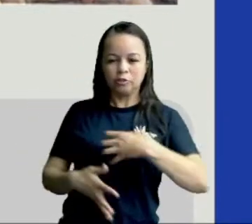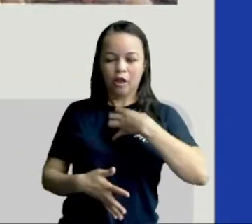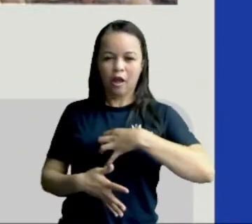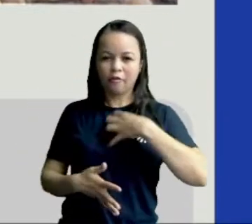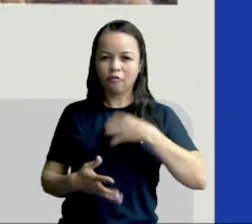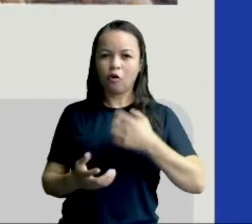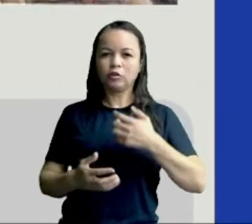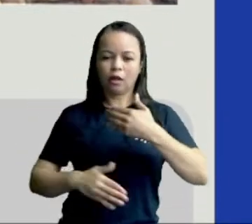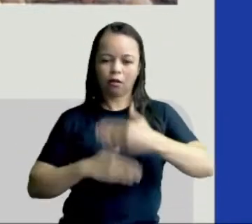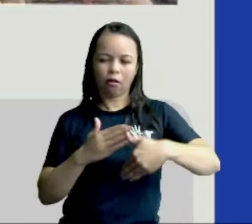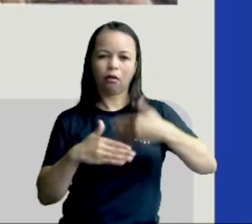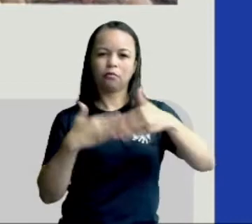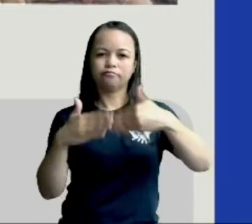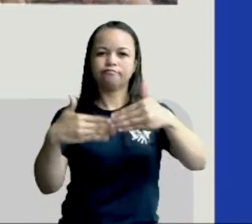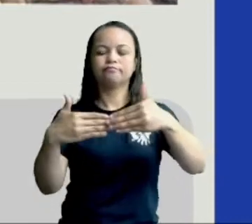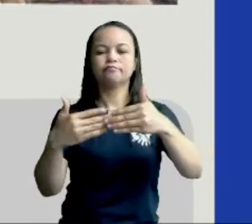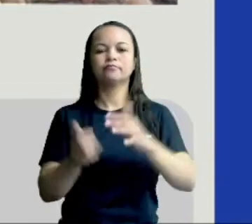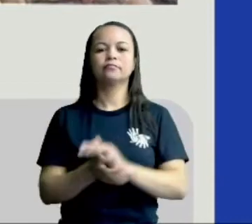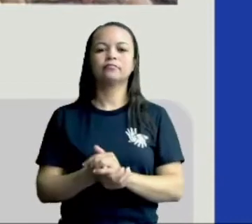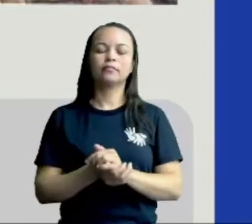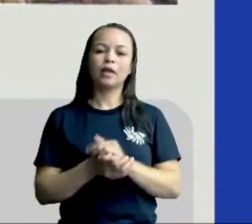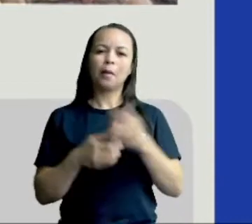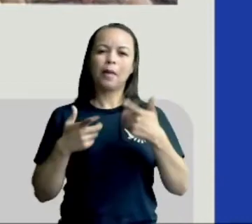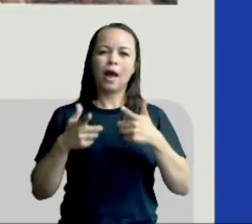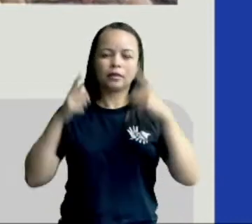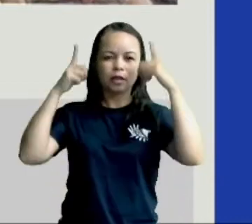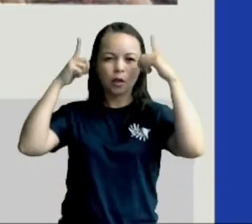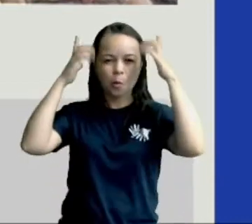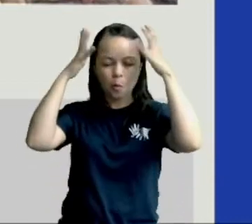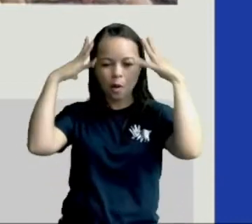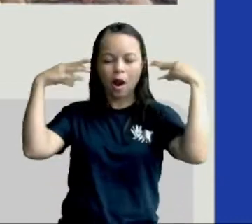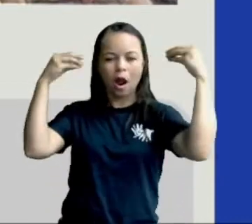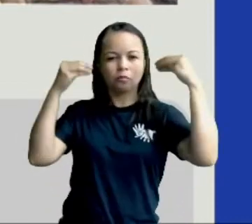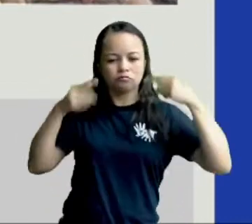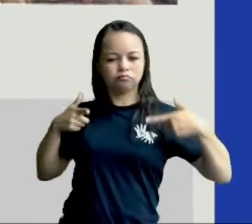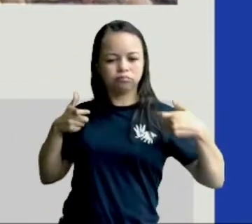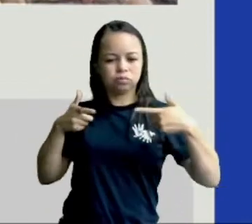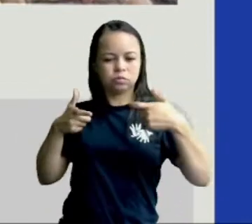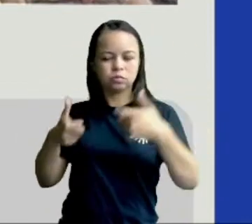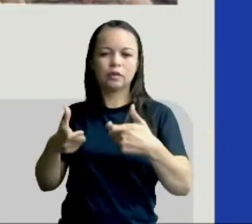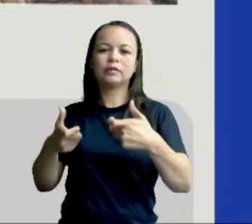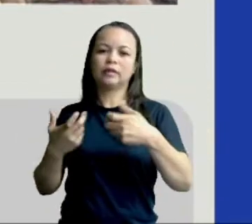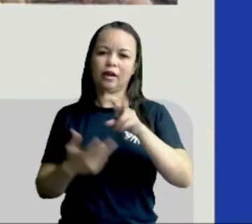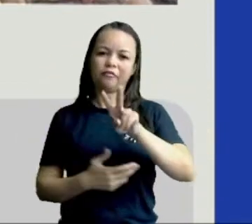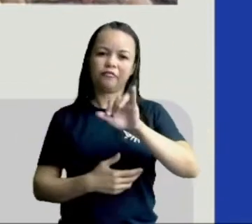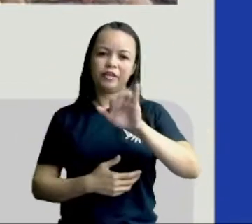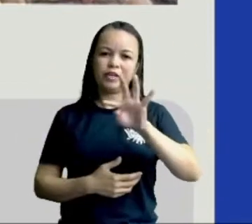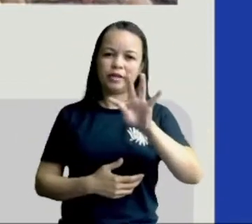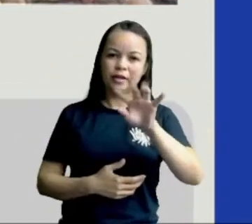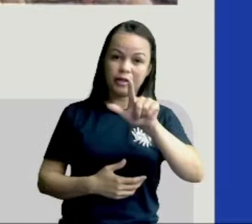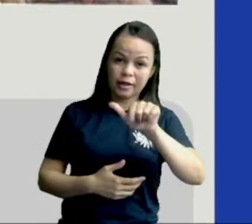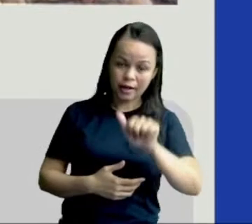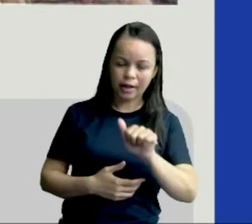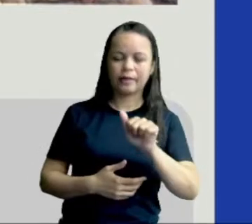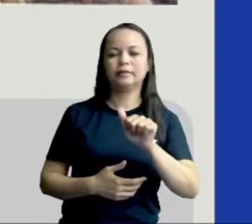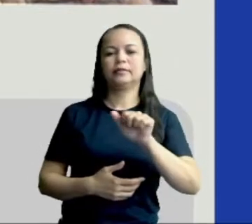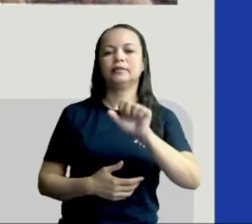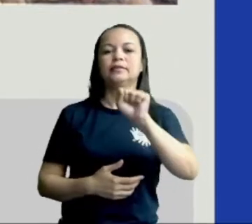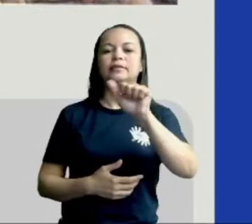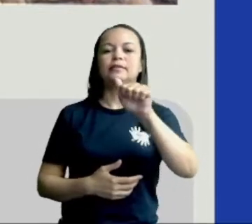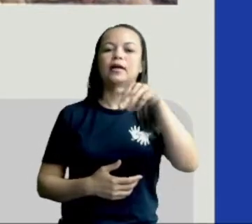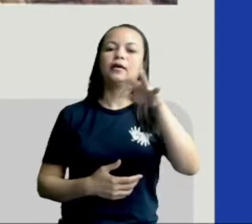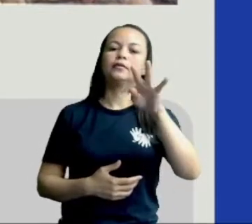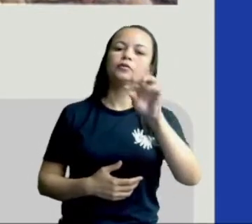que se desenhava, partiu para o confronto direto na vila de Santo Antão, no Monte das